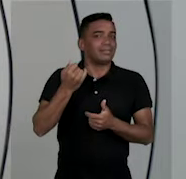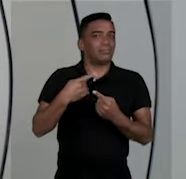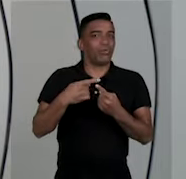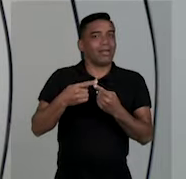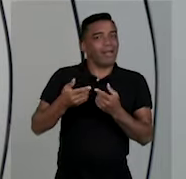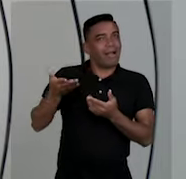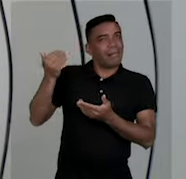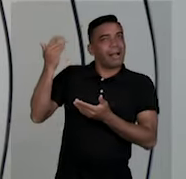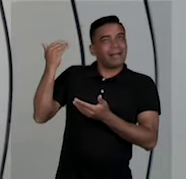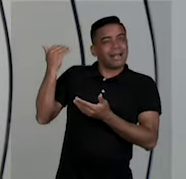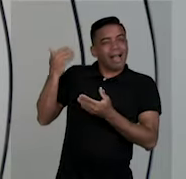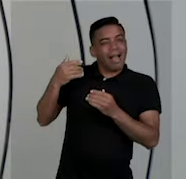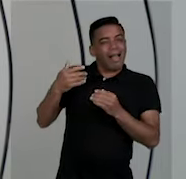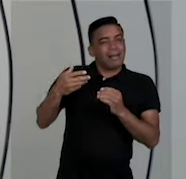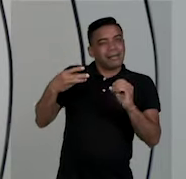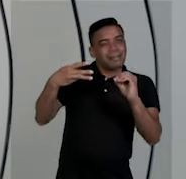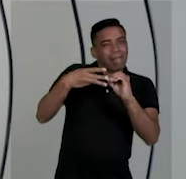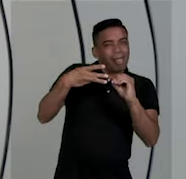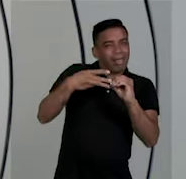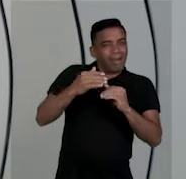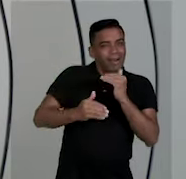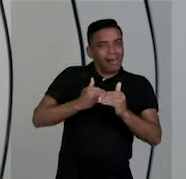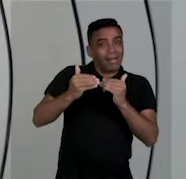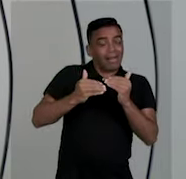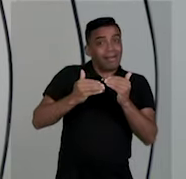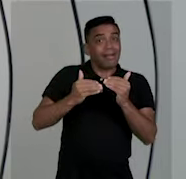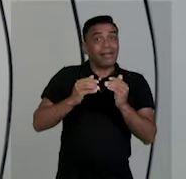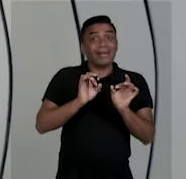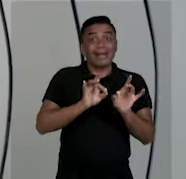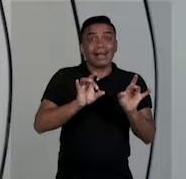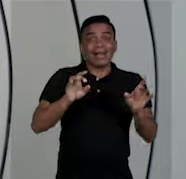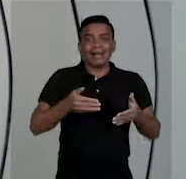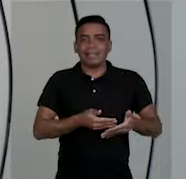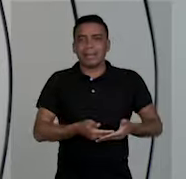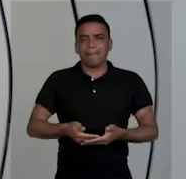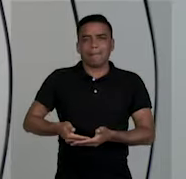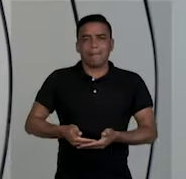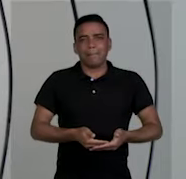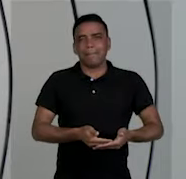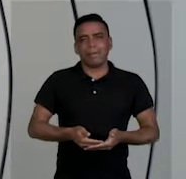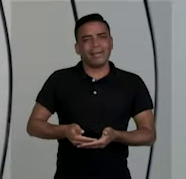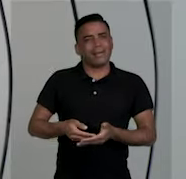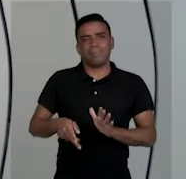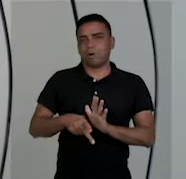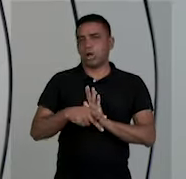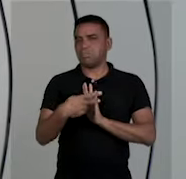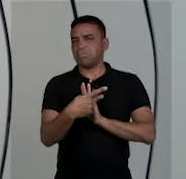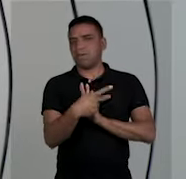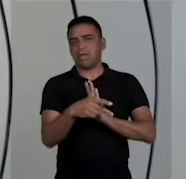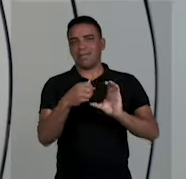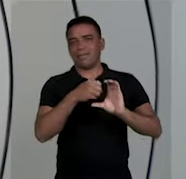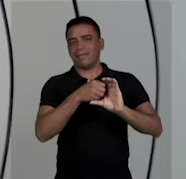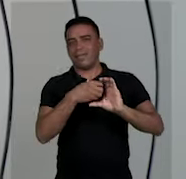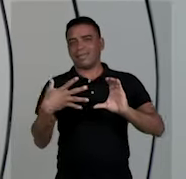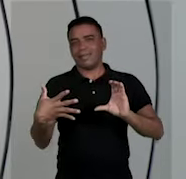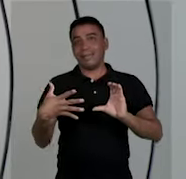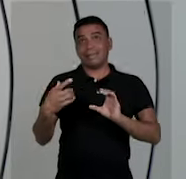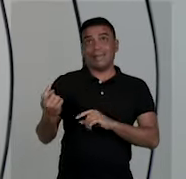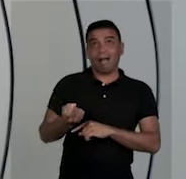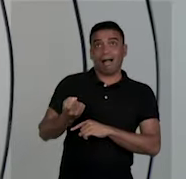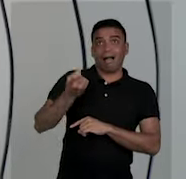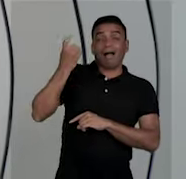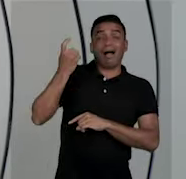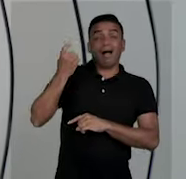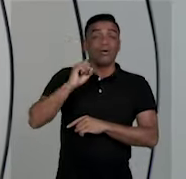né? Mas, com o passar do tempo da gestação, cada bebezinho ele vai adquirir suas próprias características. Alguém vai ser mais alto, alguém vai ser